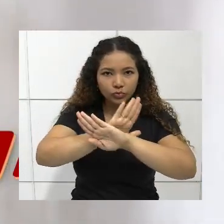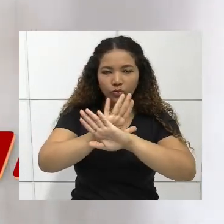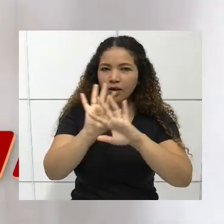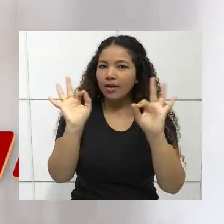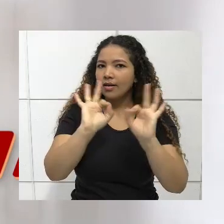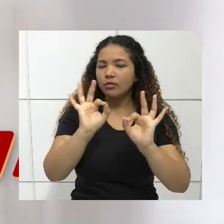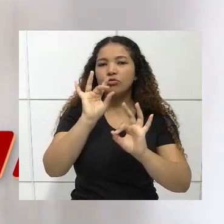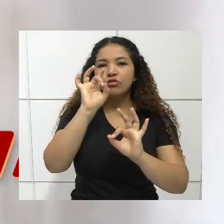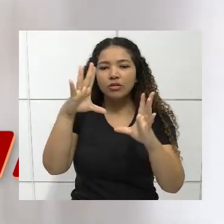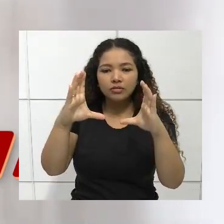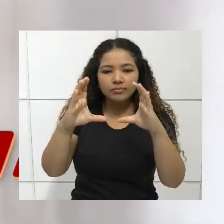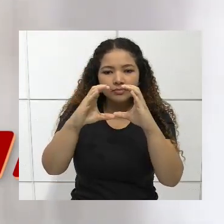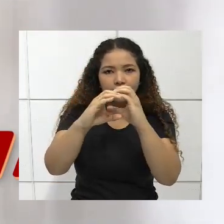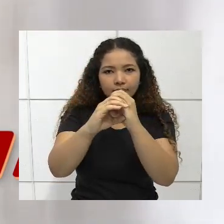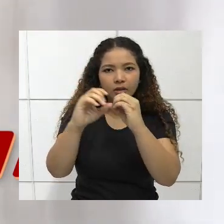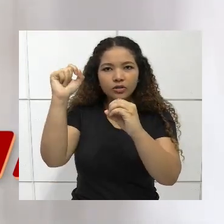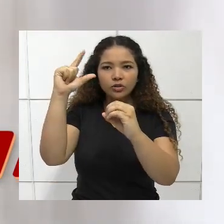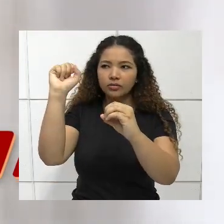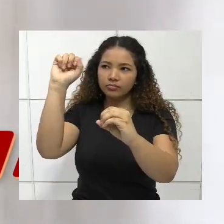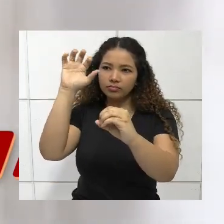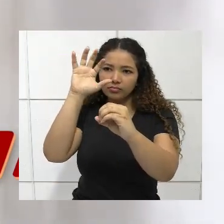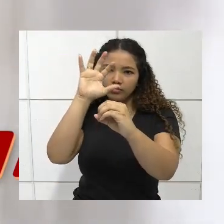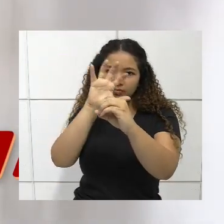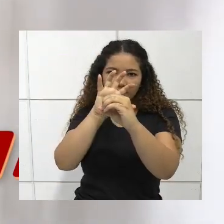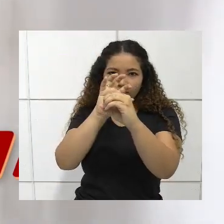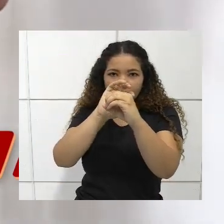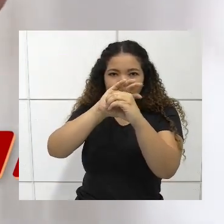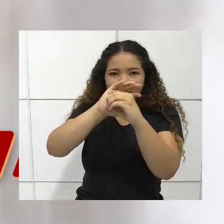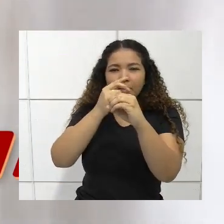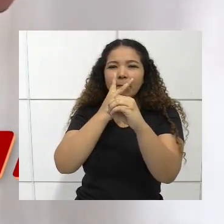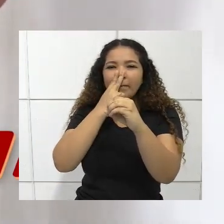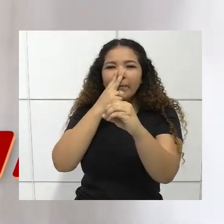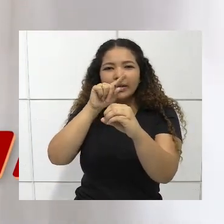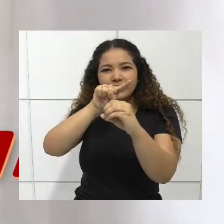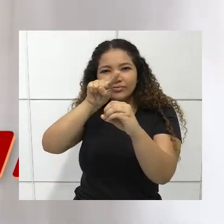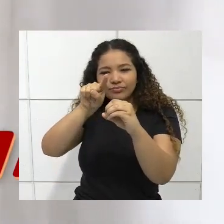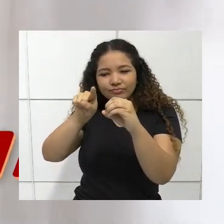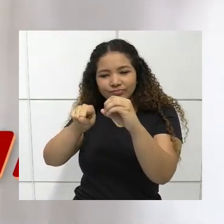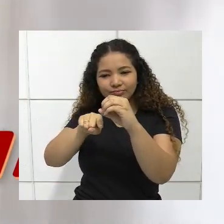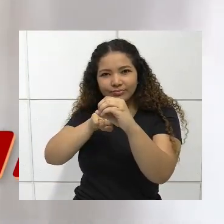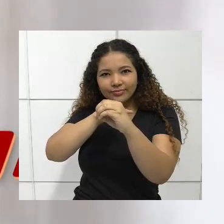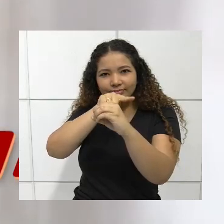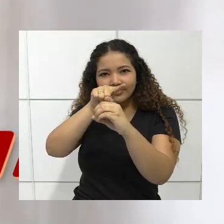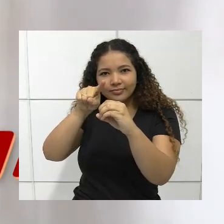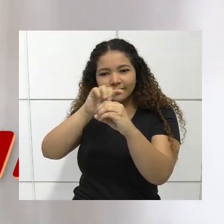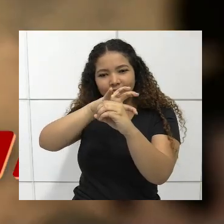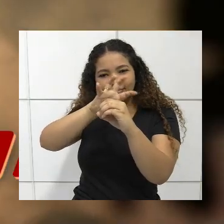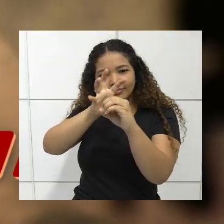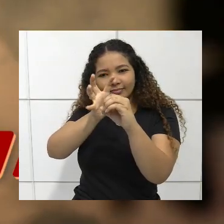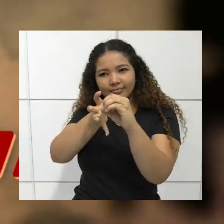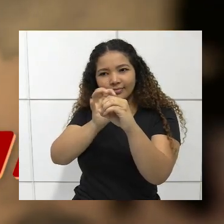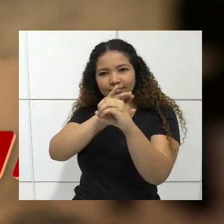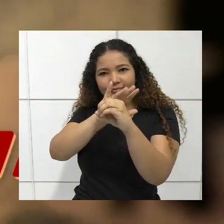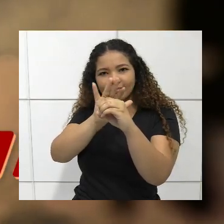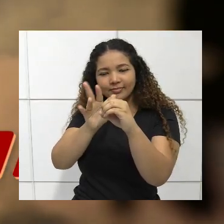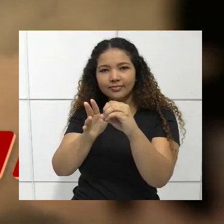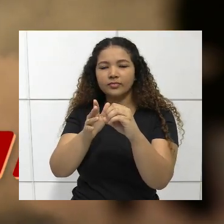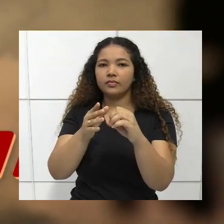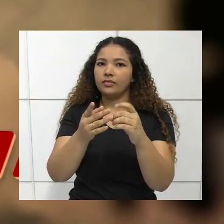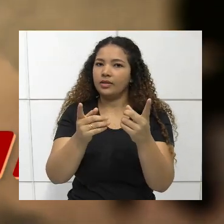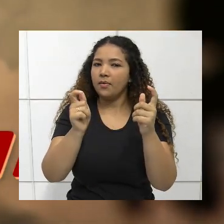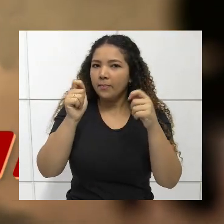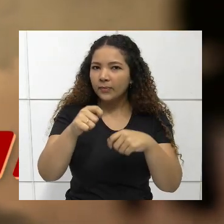cobrir parte, né? Parte que vai dar uma aparência de um anel. Olhar